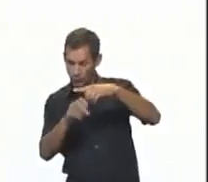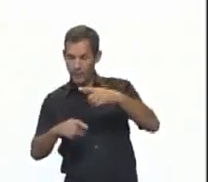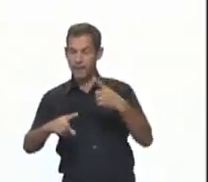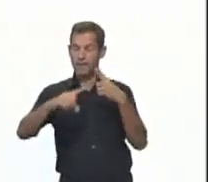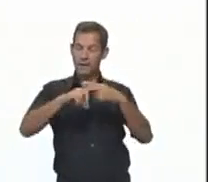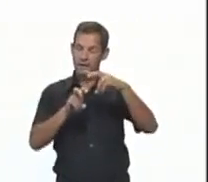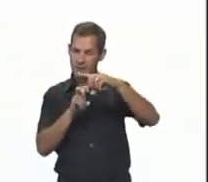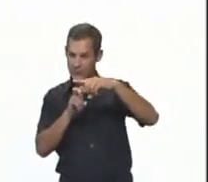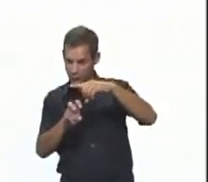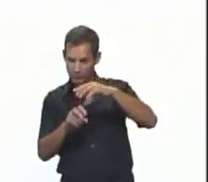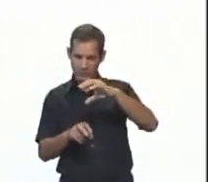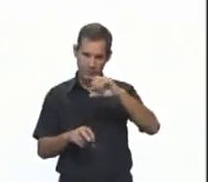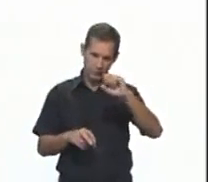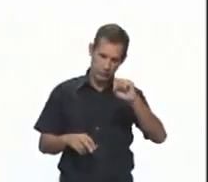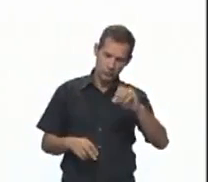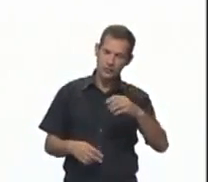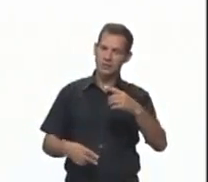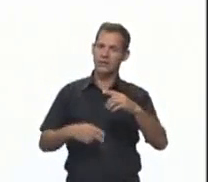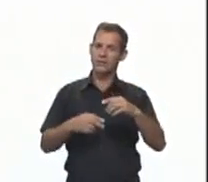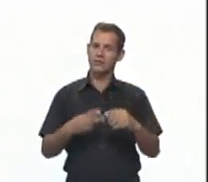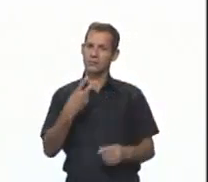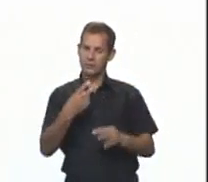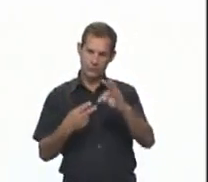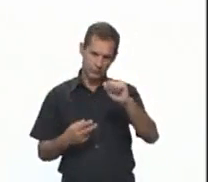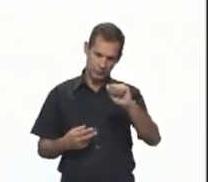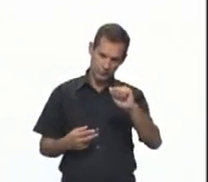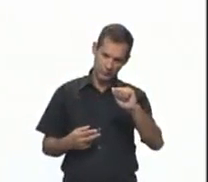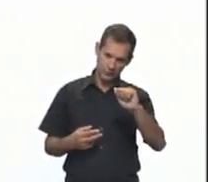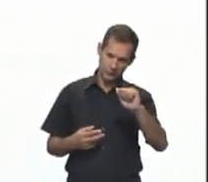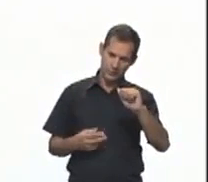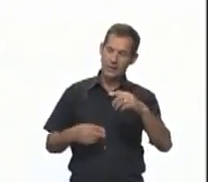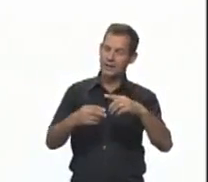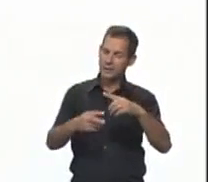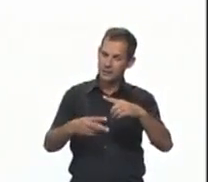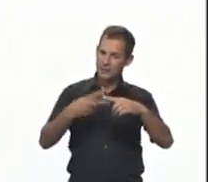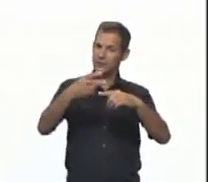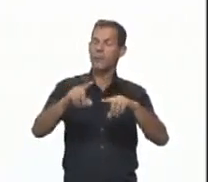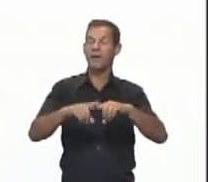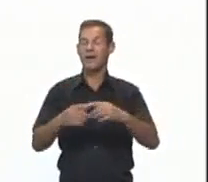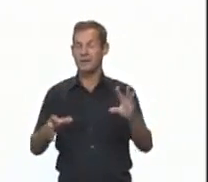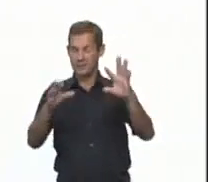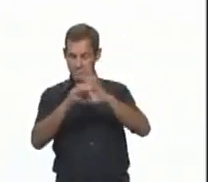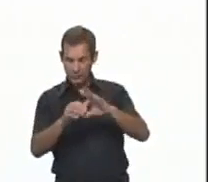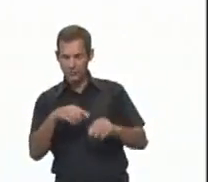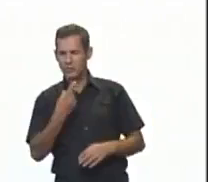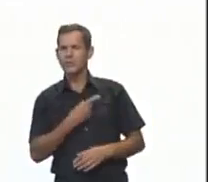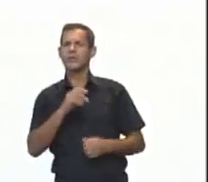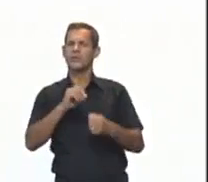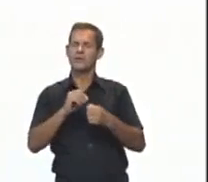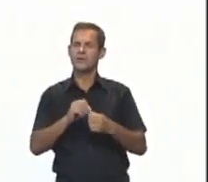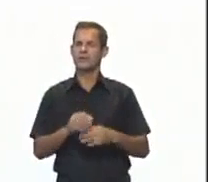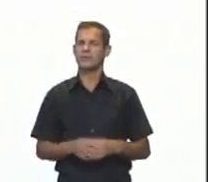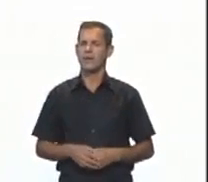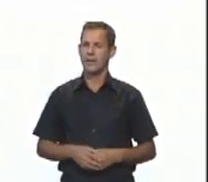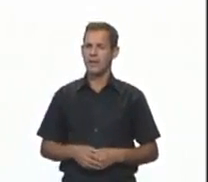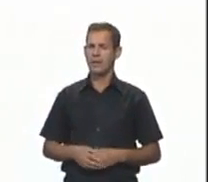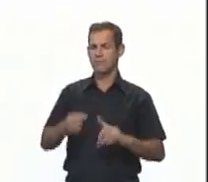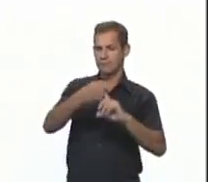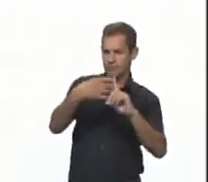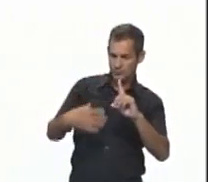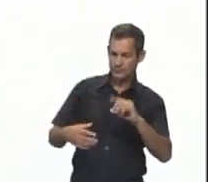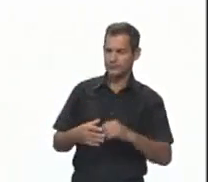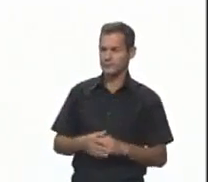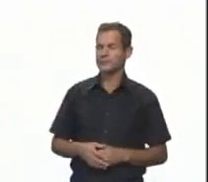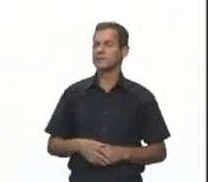meio de cosseno de 2θ sobre 2. Essa integral, aí a gente faz a distribuição,